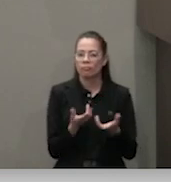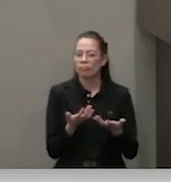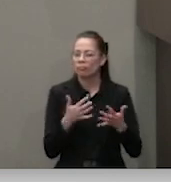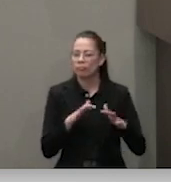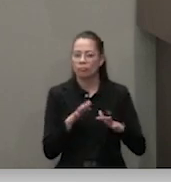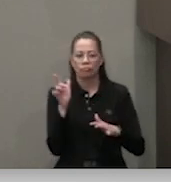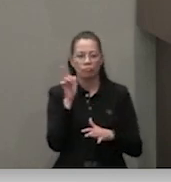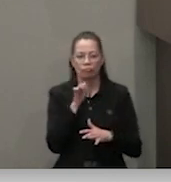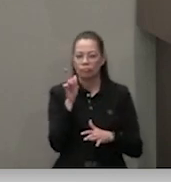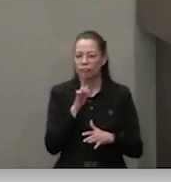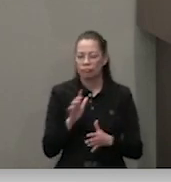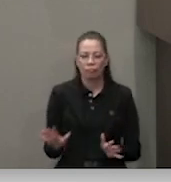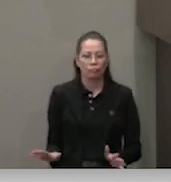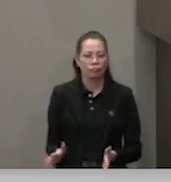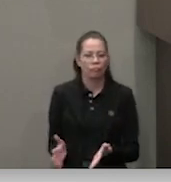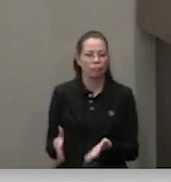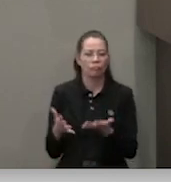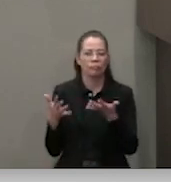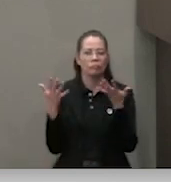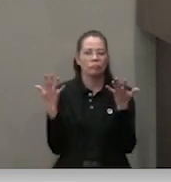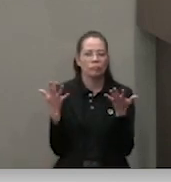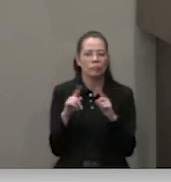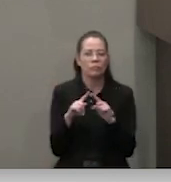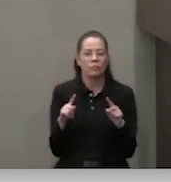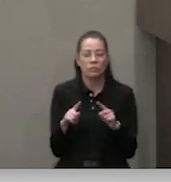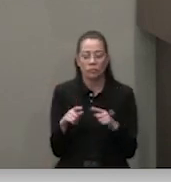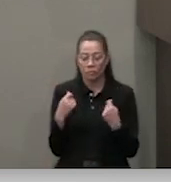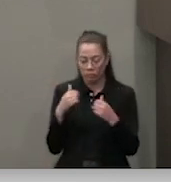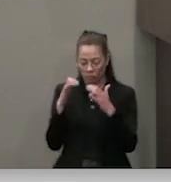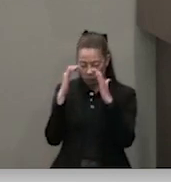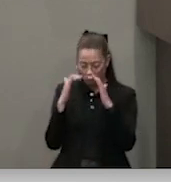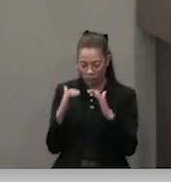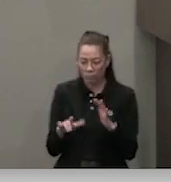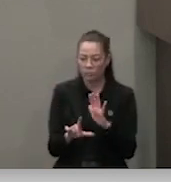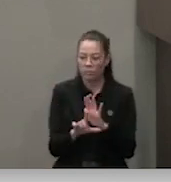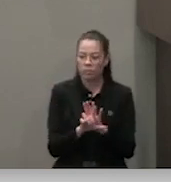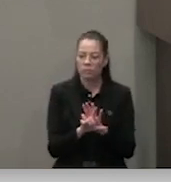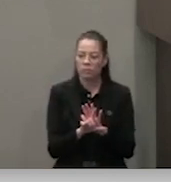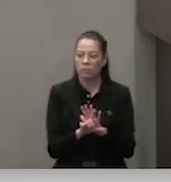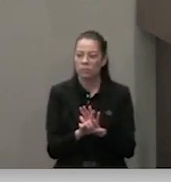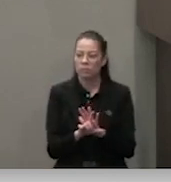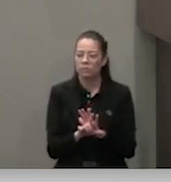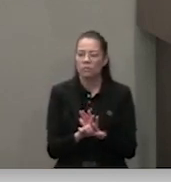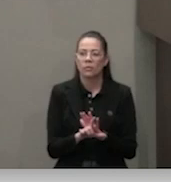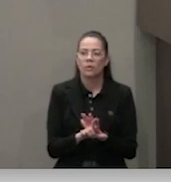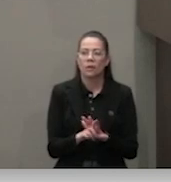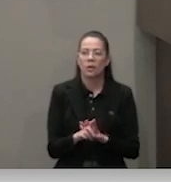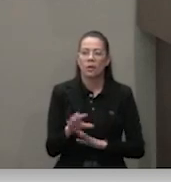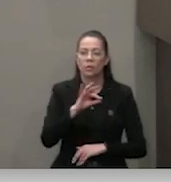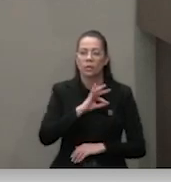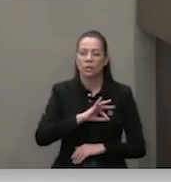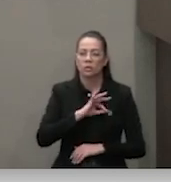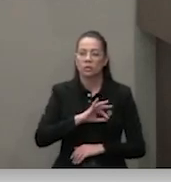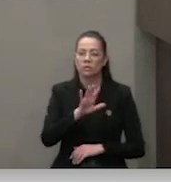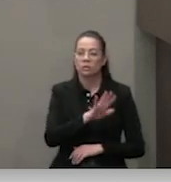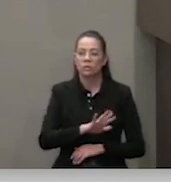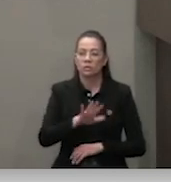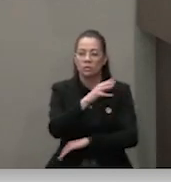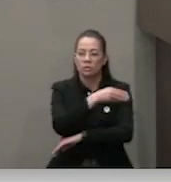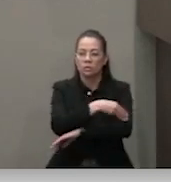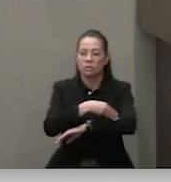receberam suas promoções pois bem cumpra-se a lei a lei do piso Nacional do